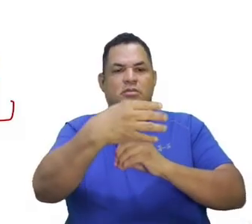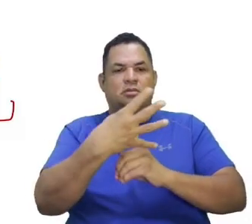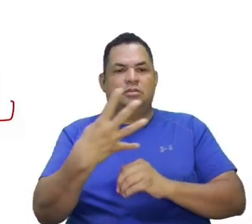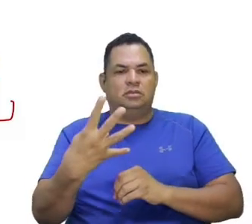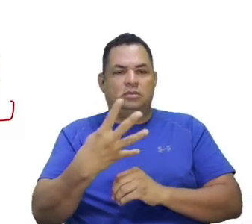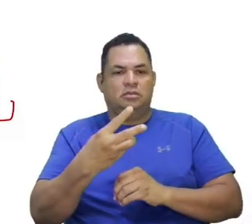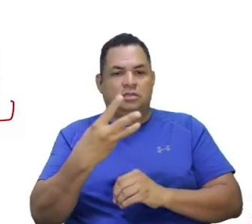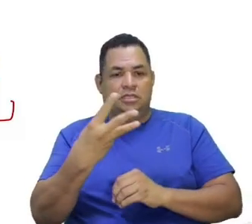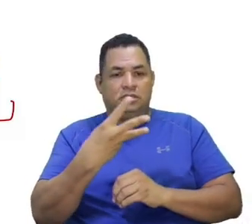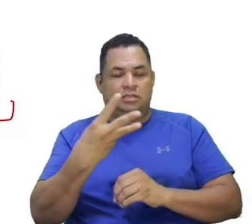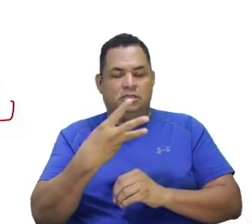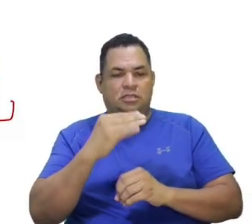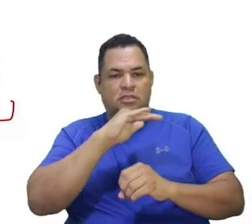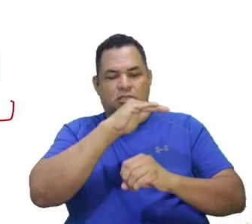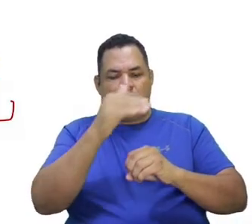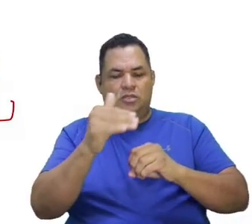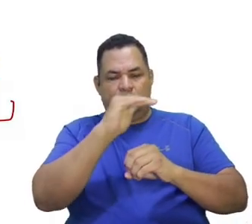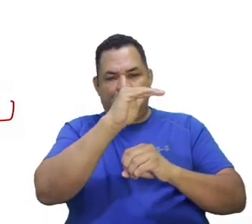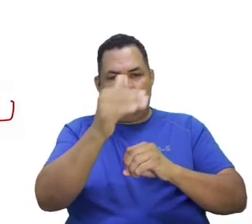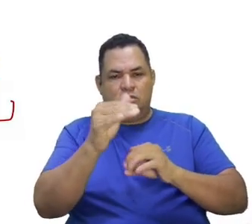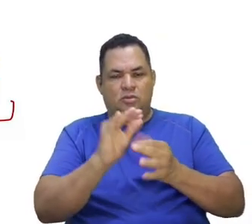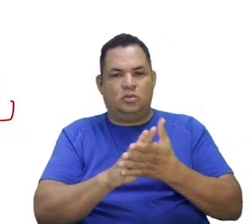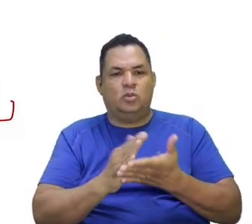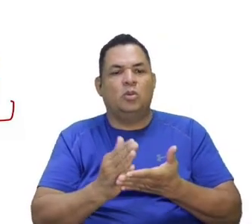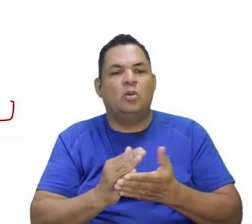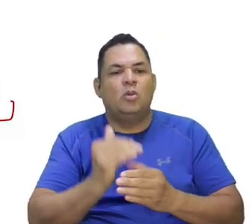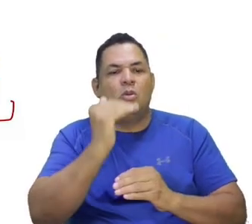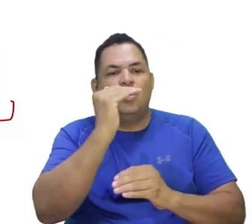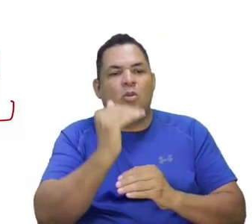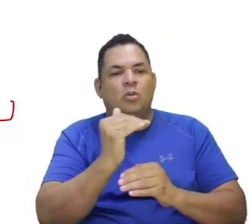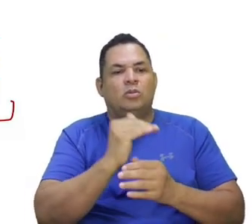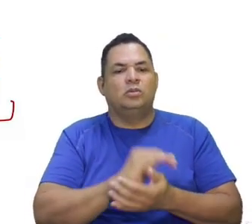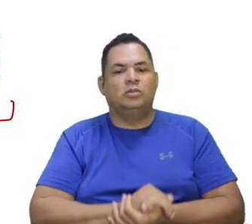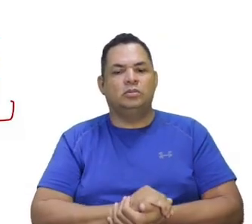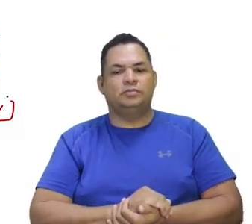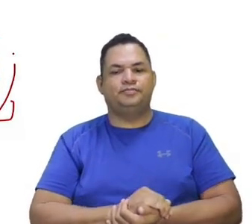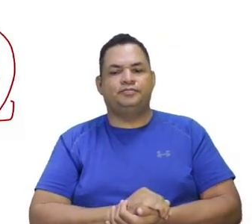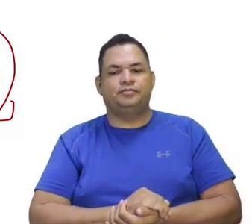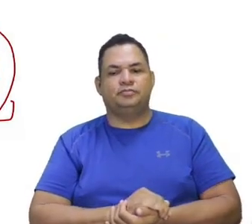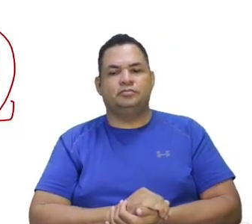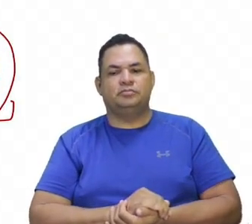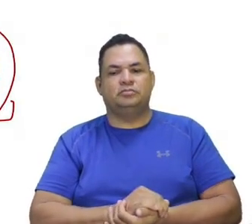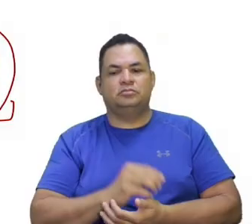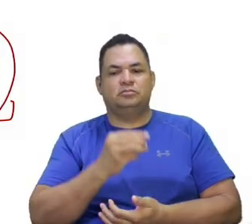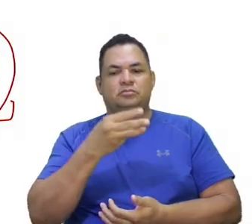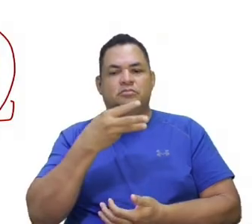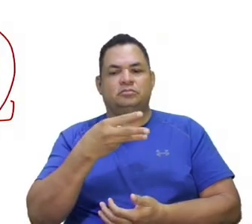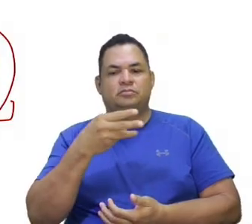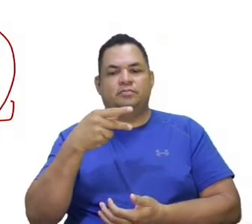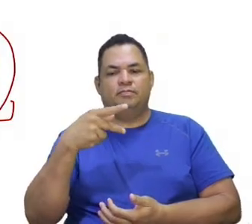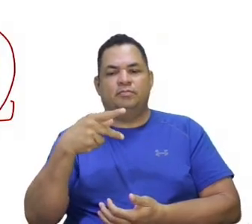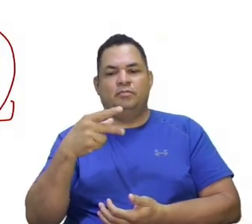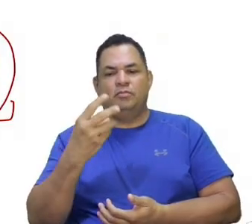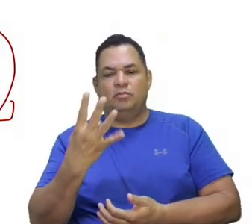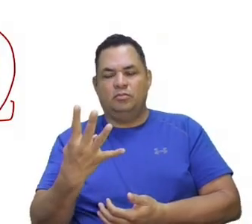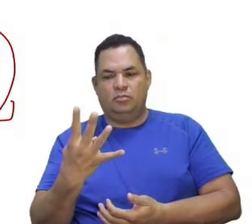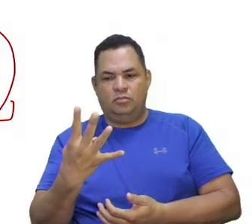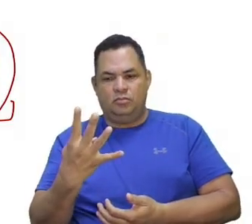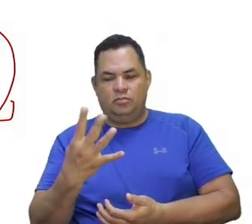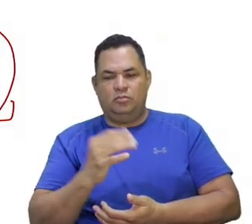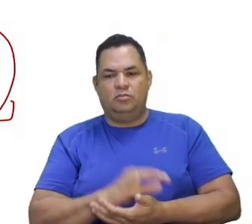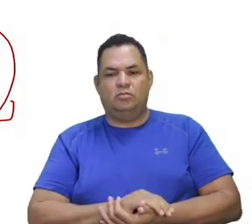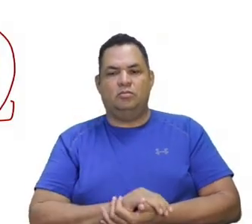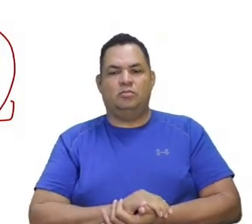terceira camada. Nessa camada, o subnível mais externo é esse aqui, o